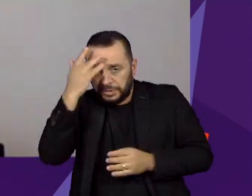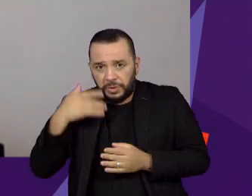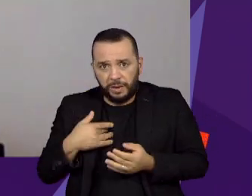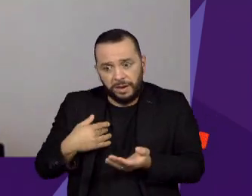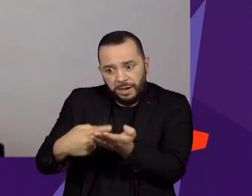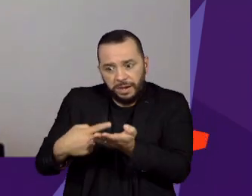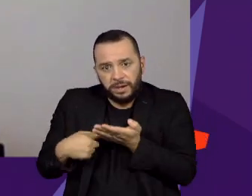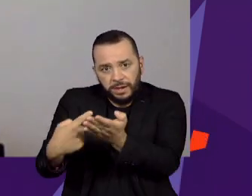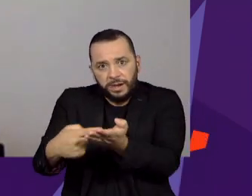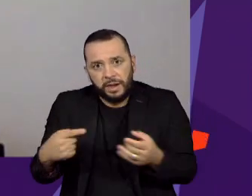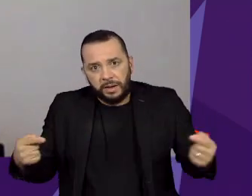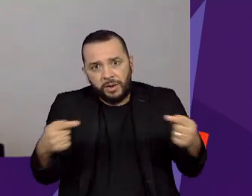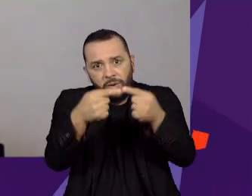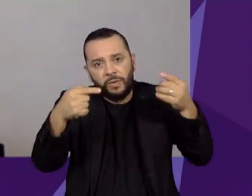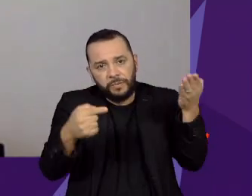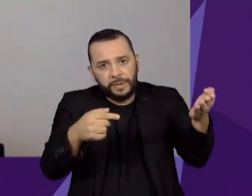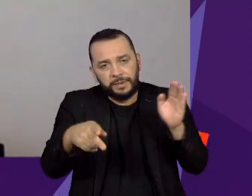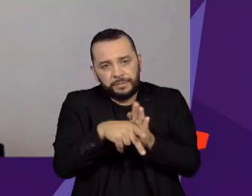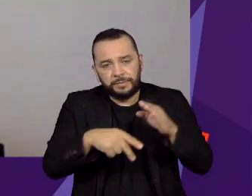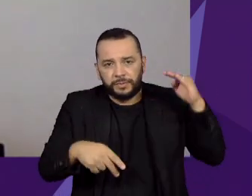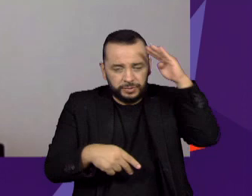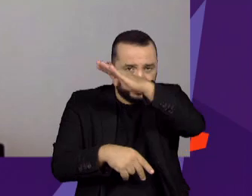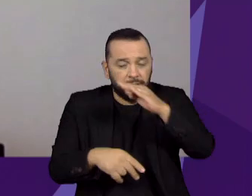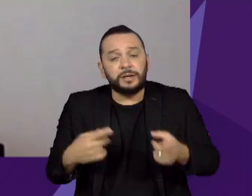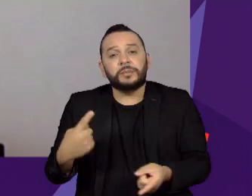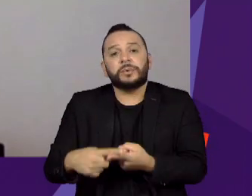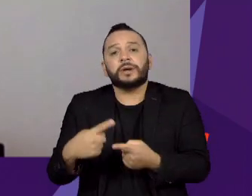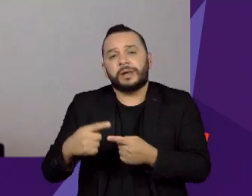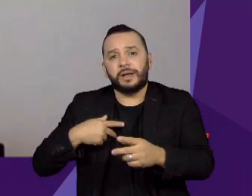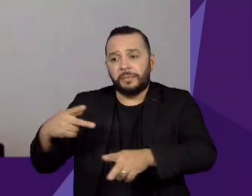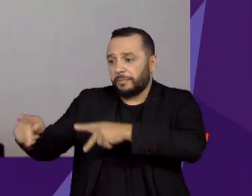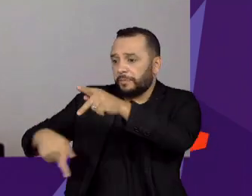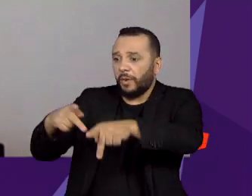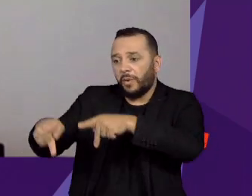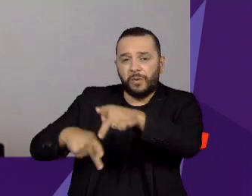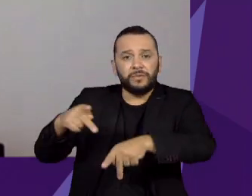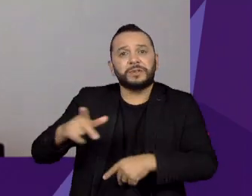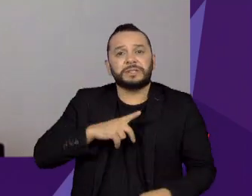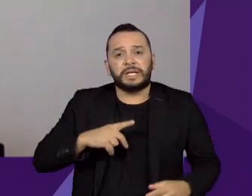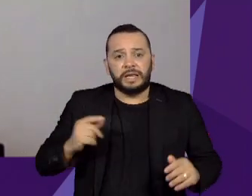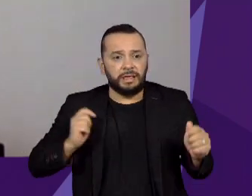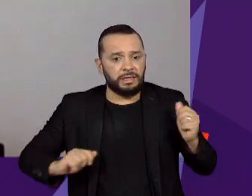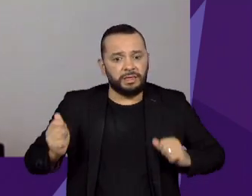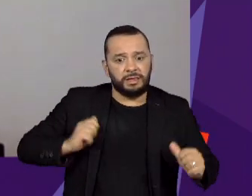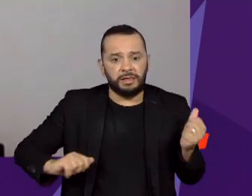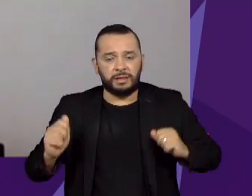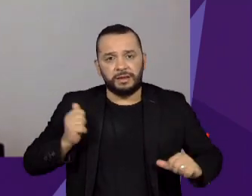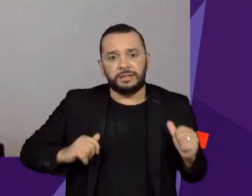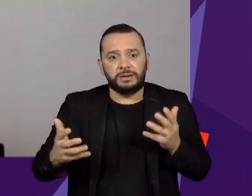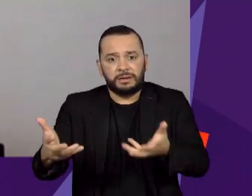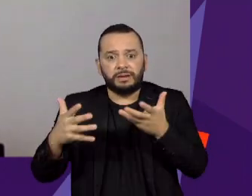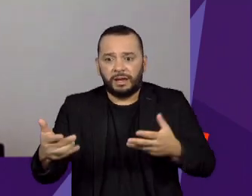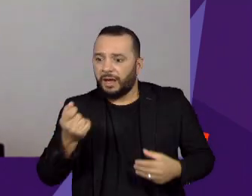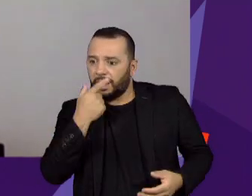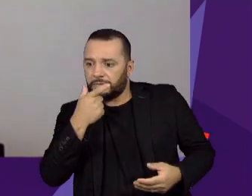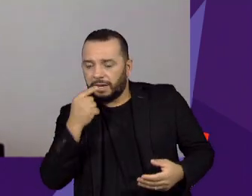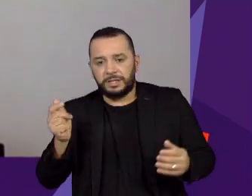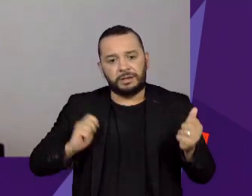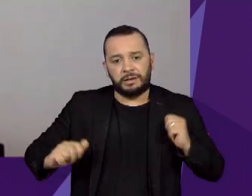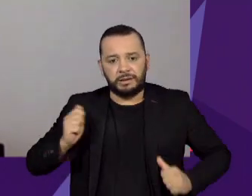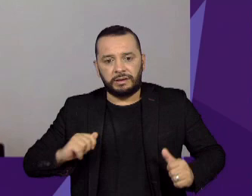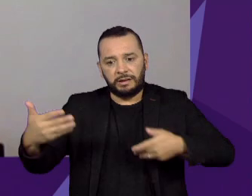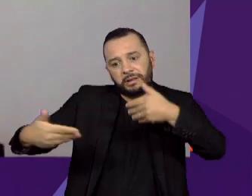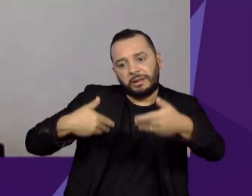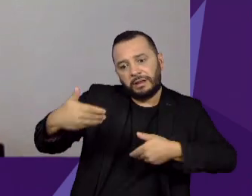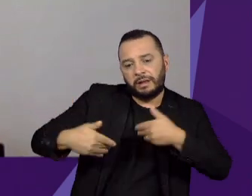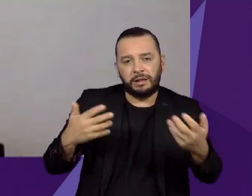num polo de ansiedade, como todo paciente médico fica, quando você fala, olha, eu estou tentando, eu estou estudando,